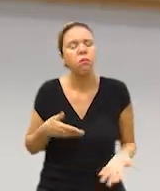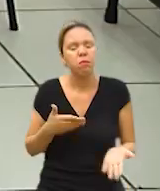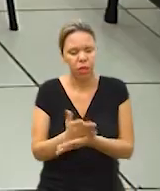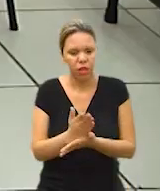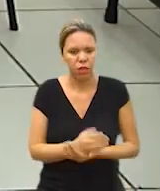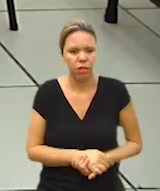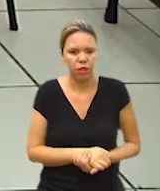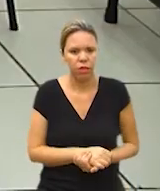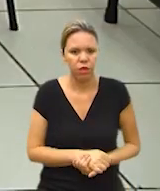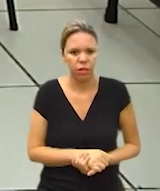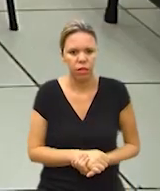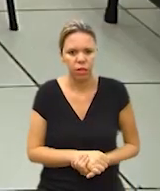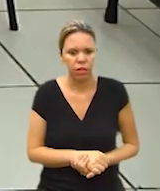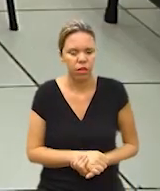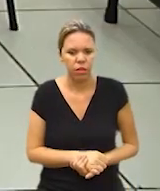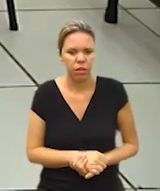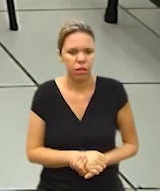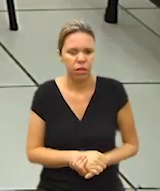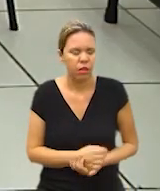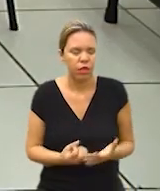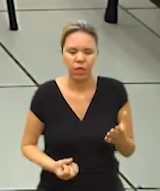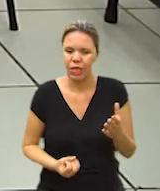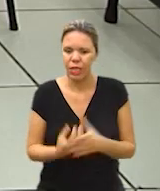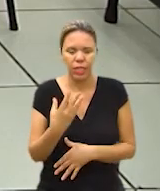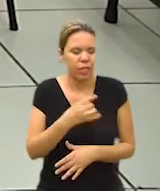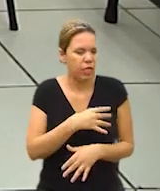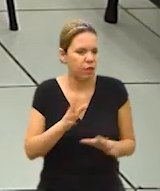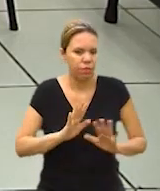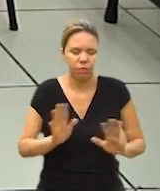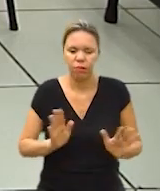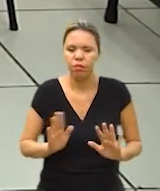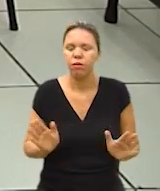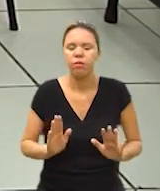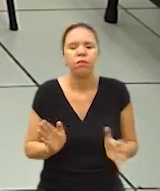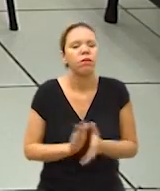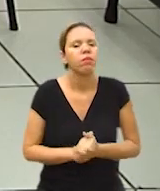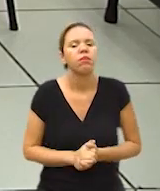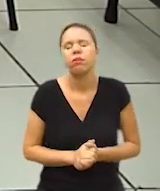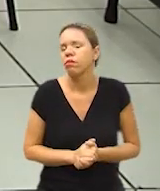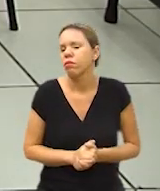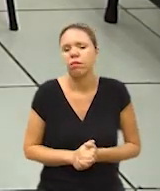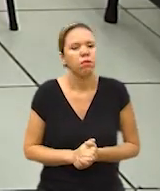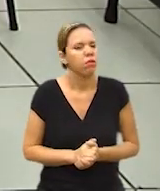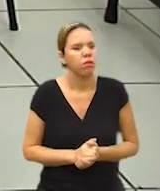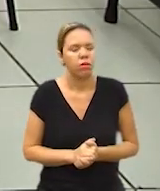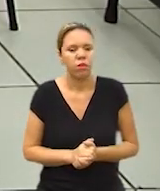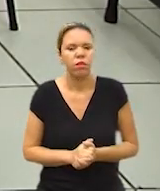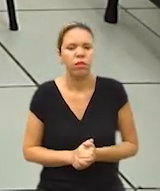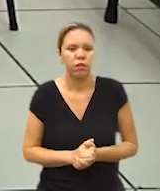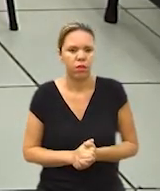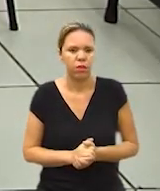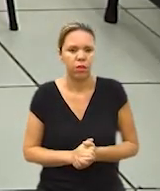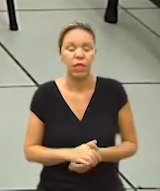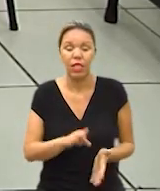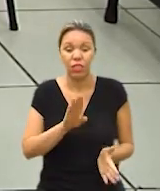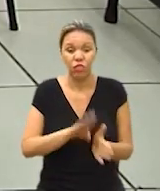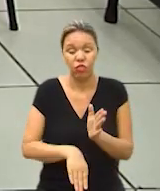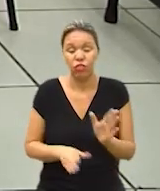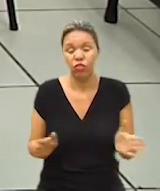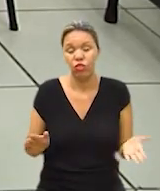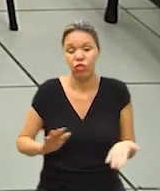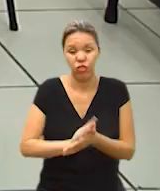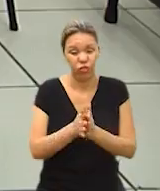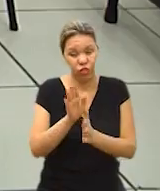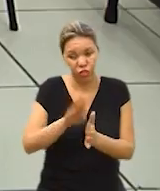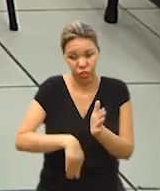passa. Passa. Então não tem que criar medos, né, que a gente não, fala. Não, de jeito nenhum. Tem que, inclusive, derrubar, porque